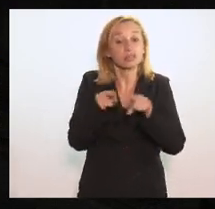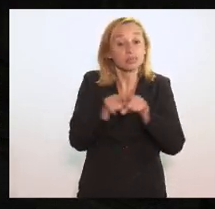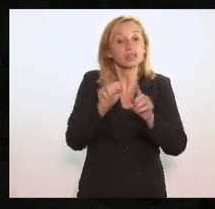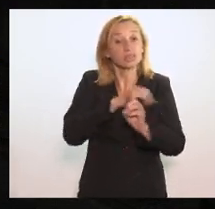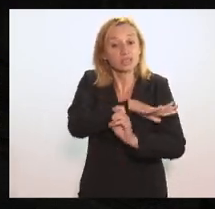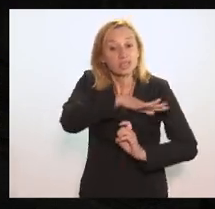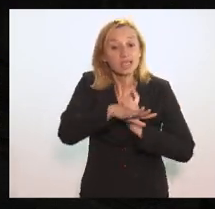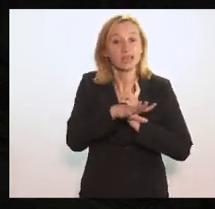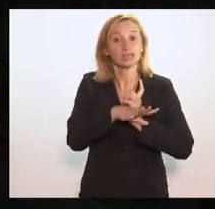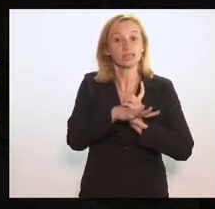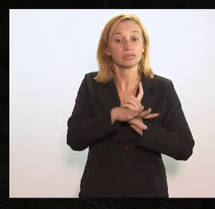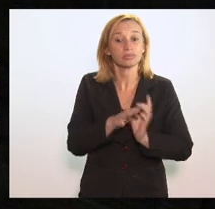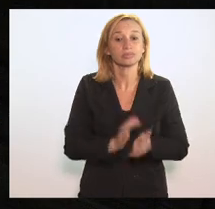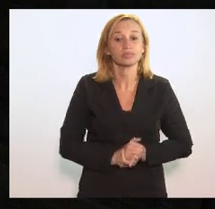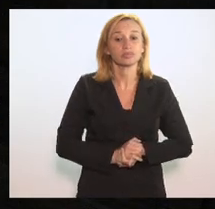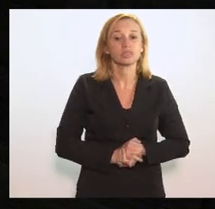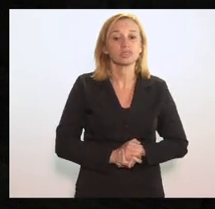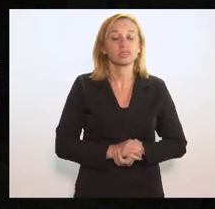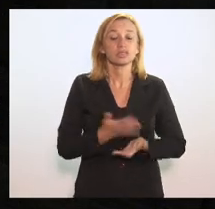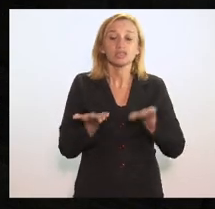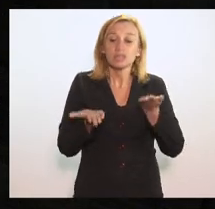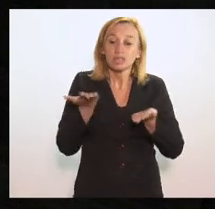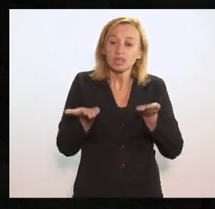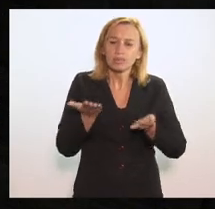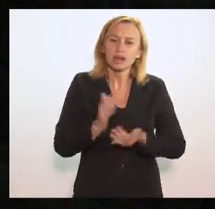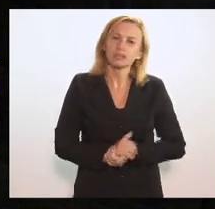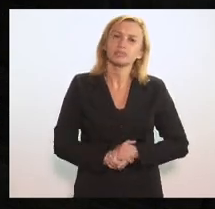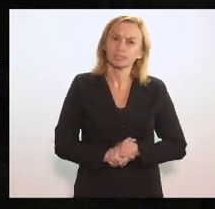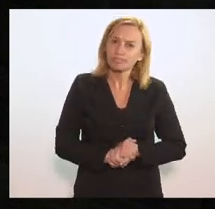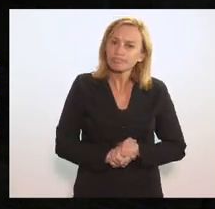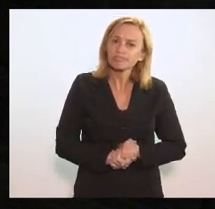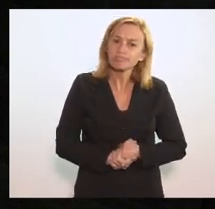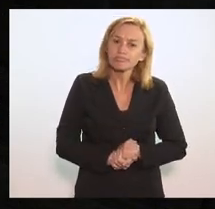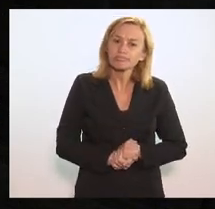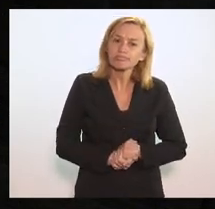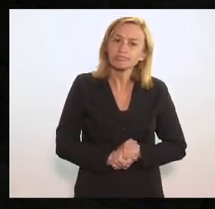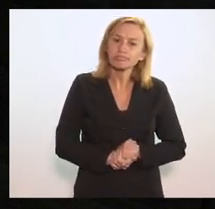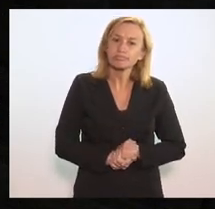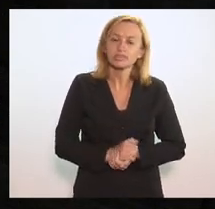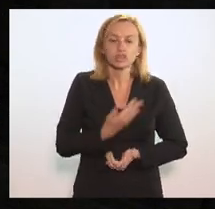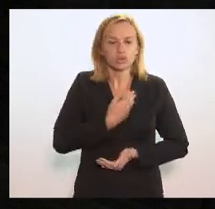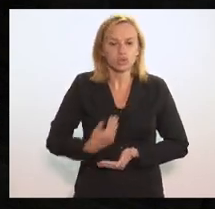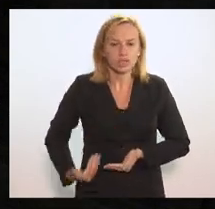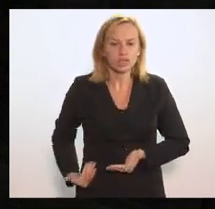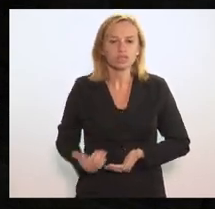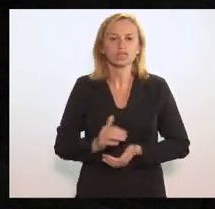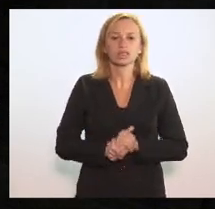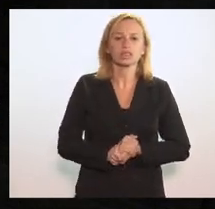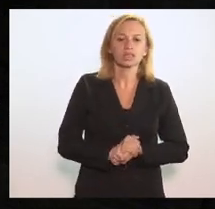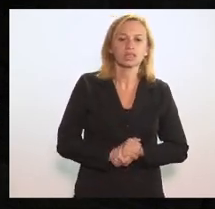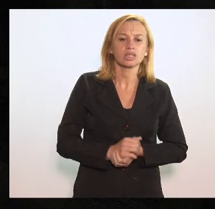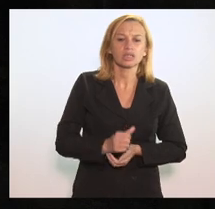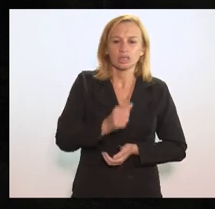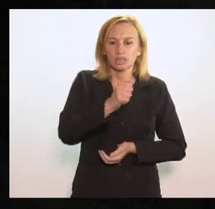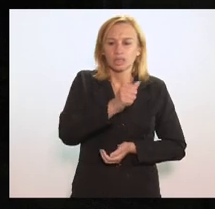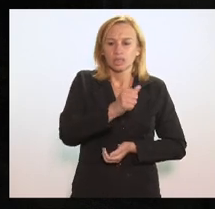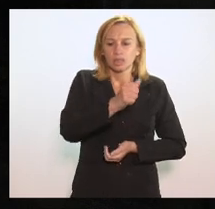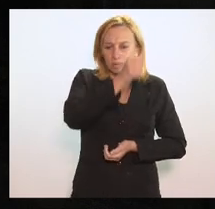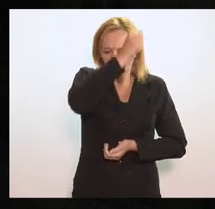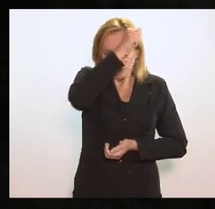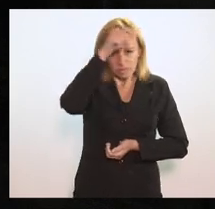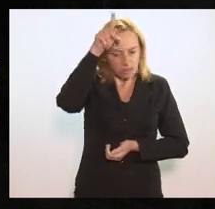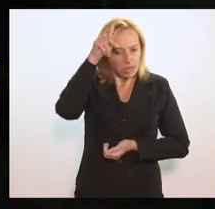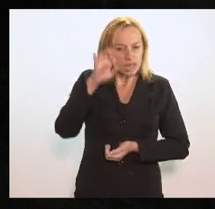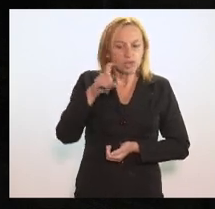e considero muito equilibrada, por parte do governador, por parte do prefeito Eduardo Paes,